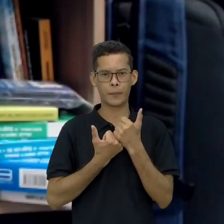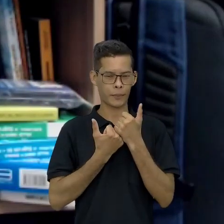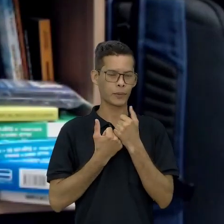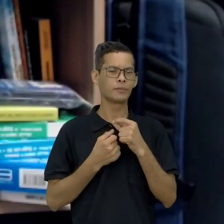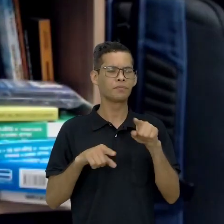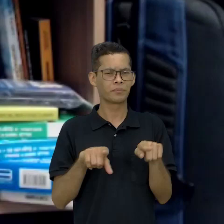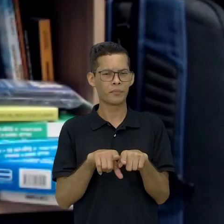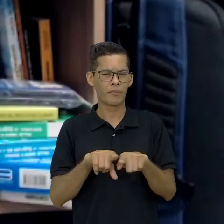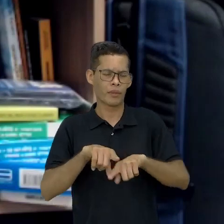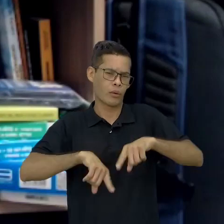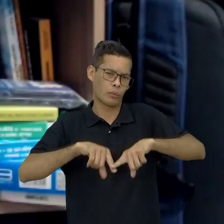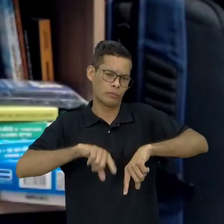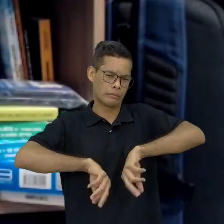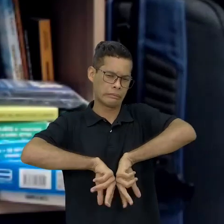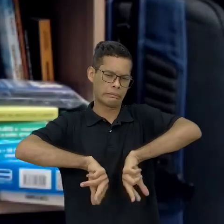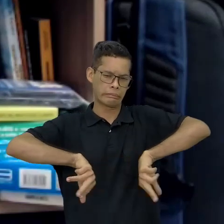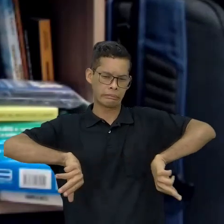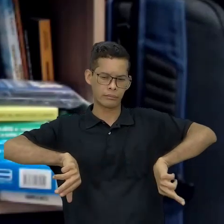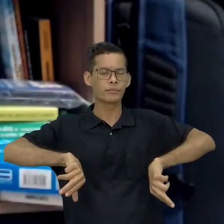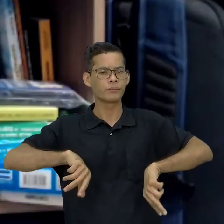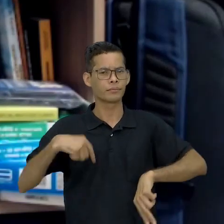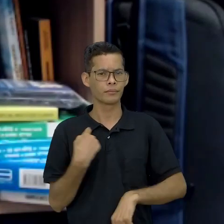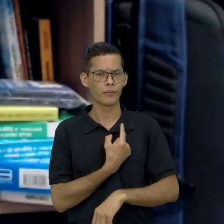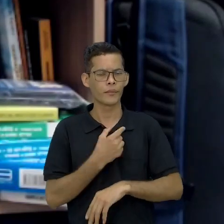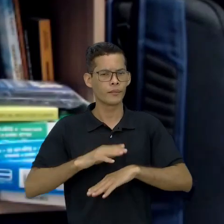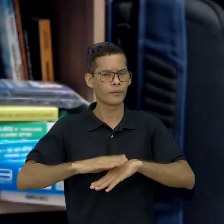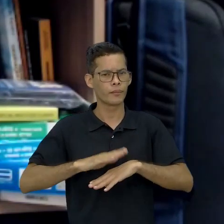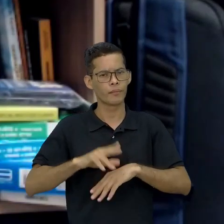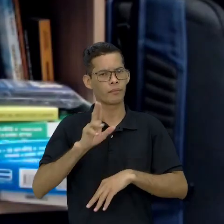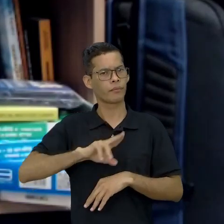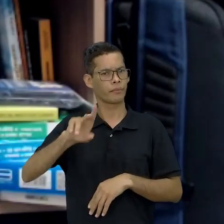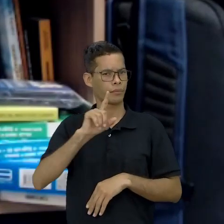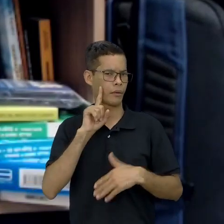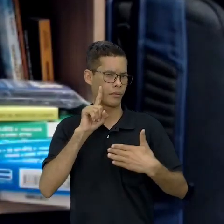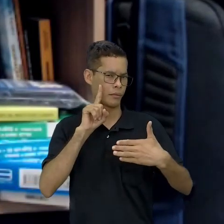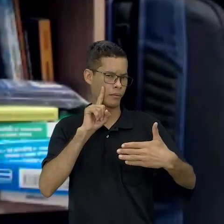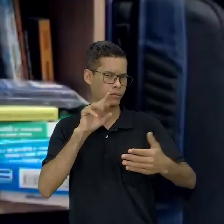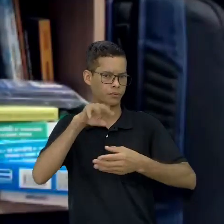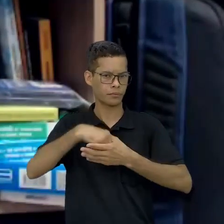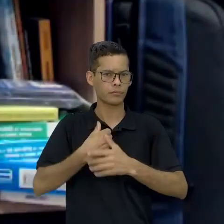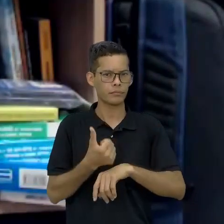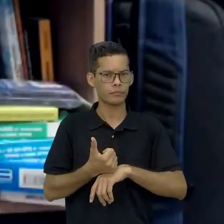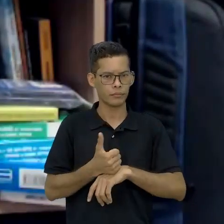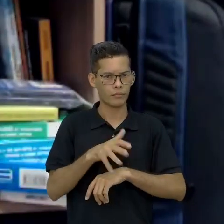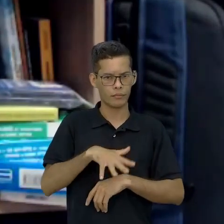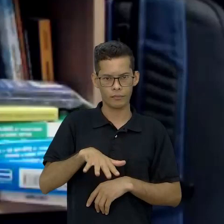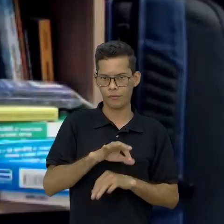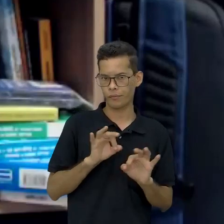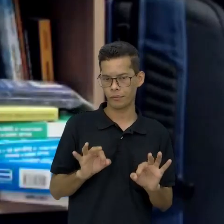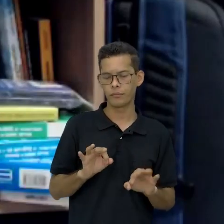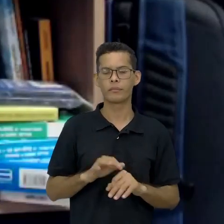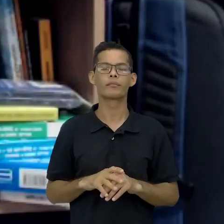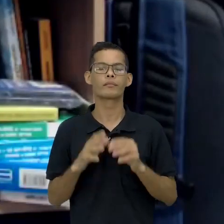alguns objetos, né, que nós fazemos uso no nosso dia a dia, na nossa profissão. Bom,